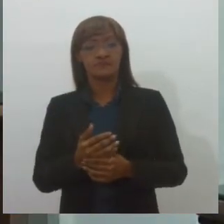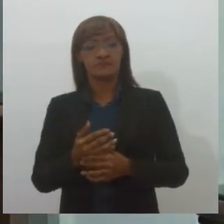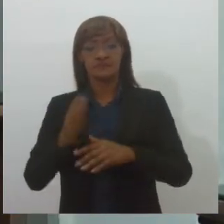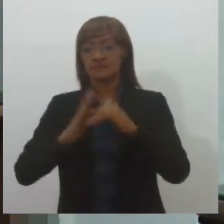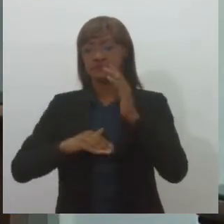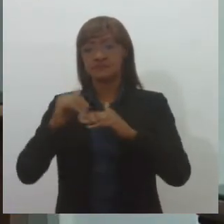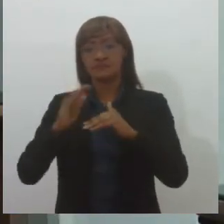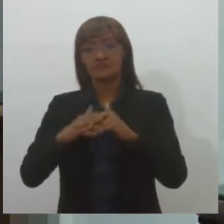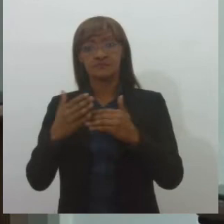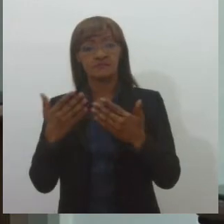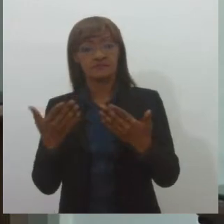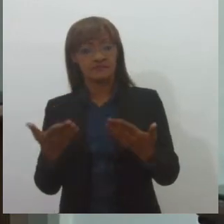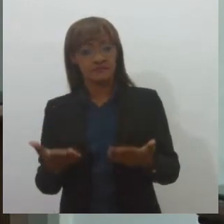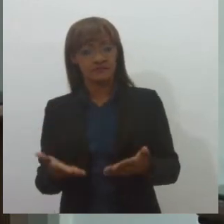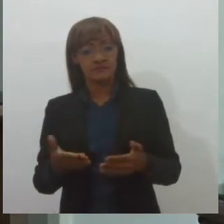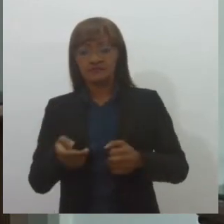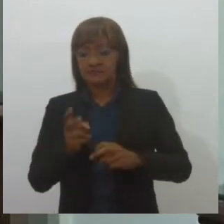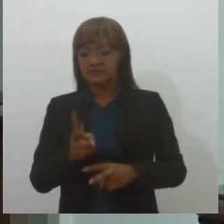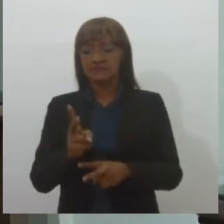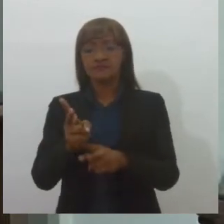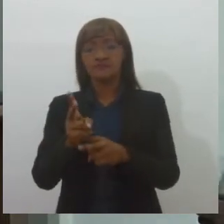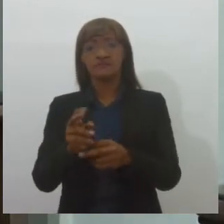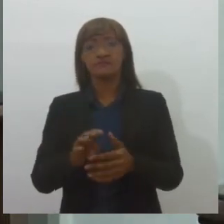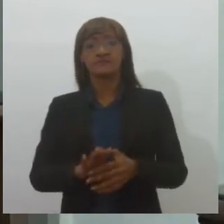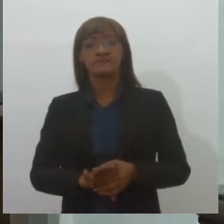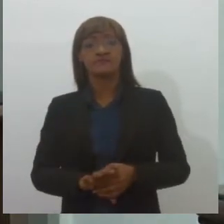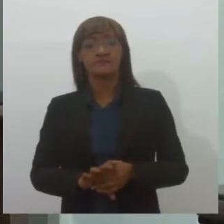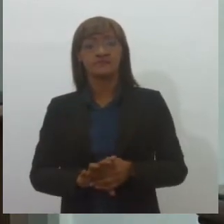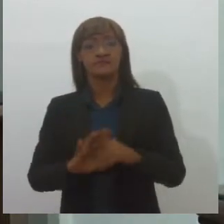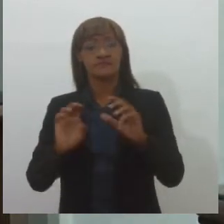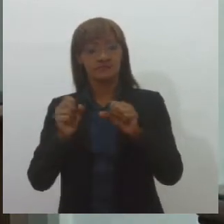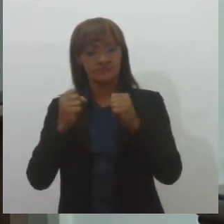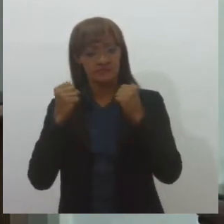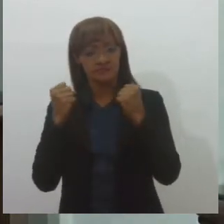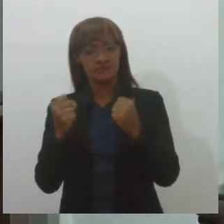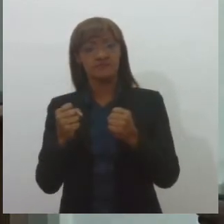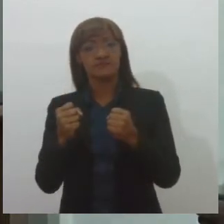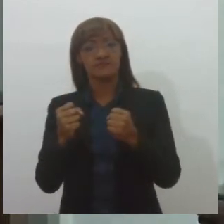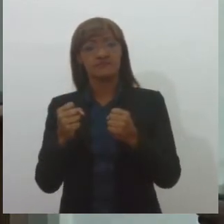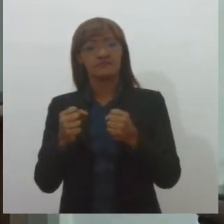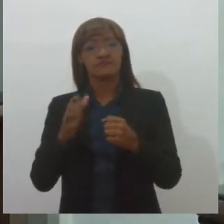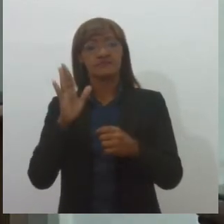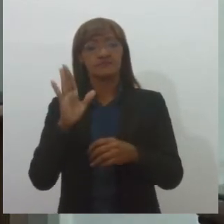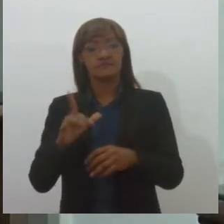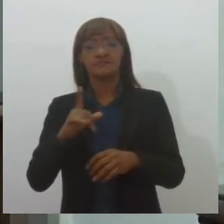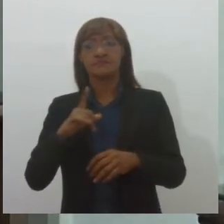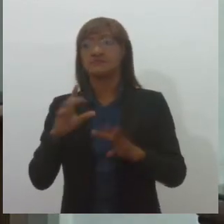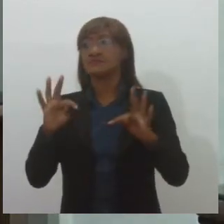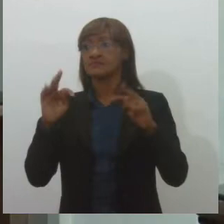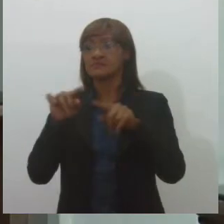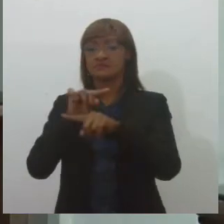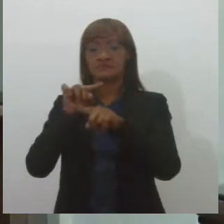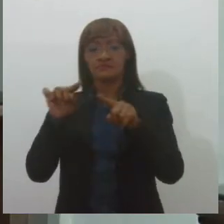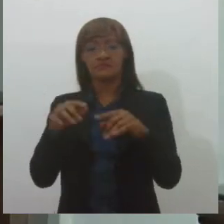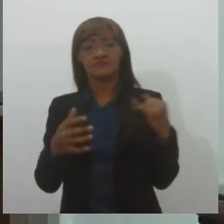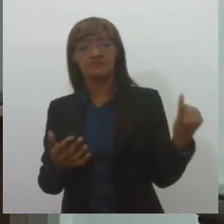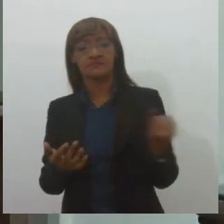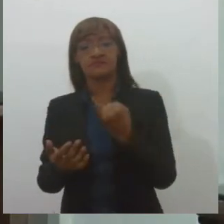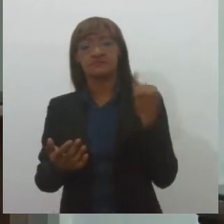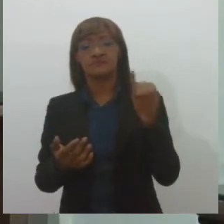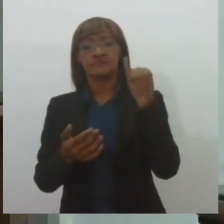estou aqui fazendo isso e continuarei fortalecendo continuar elevando a conhecimento de todos a importância